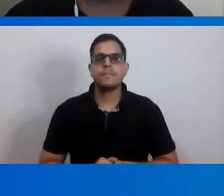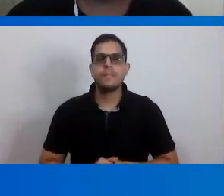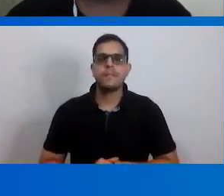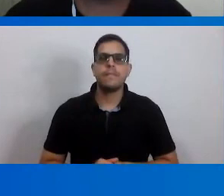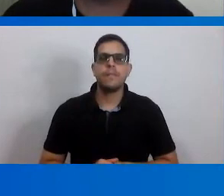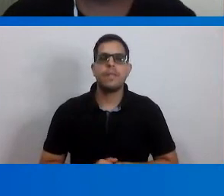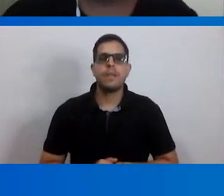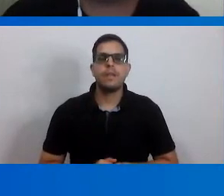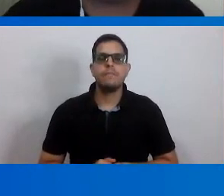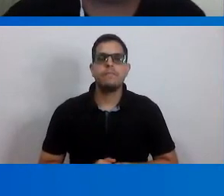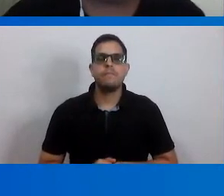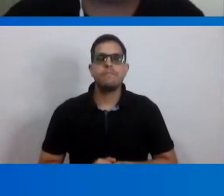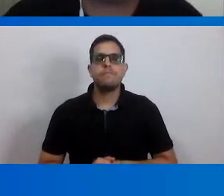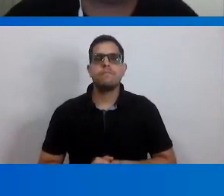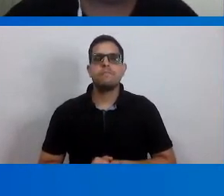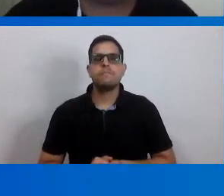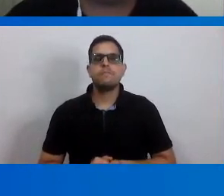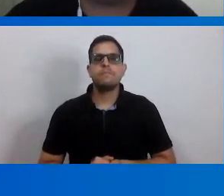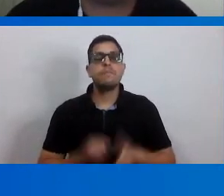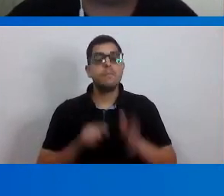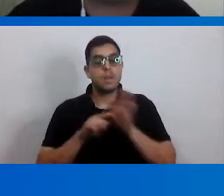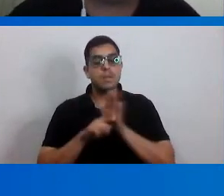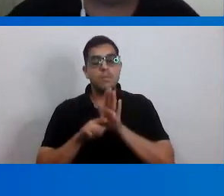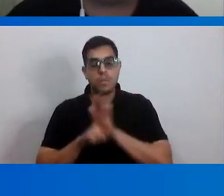os professores aqui